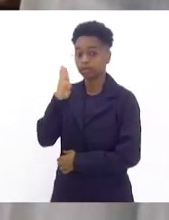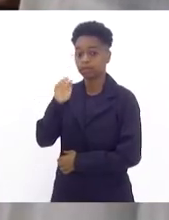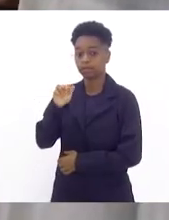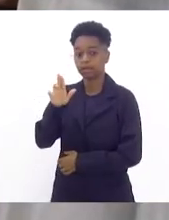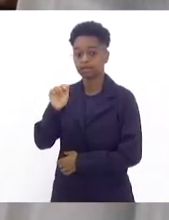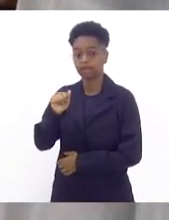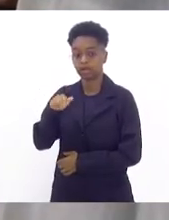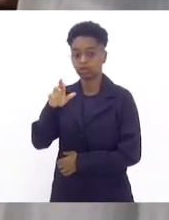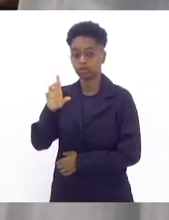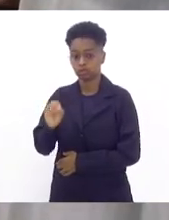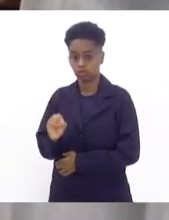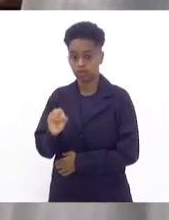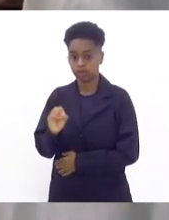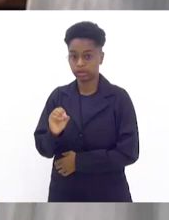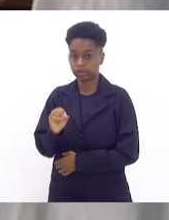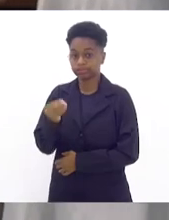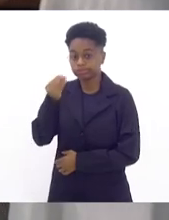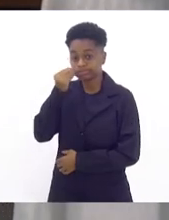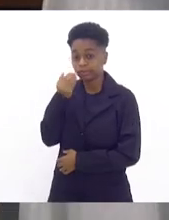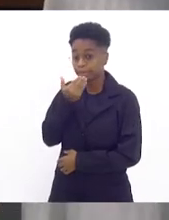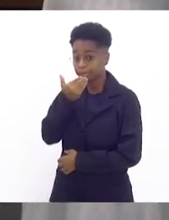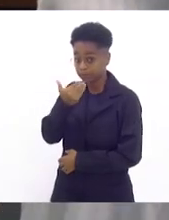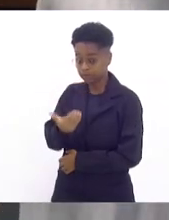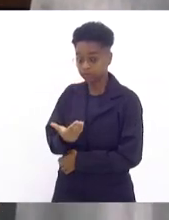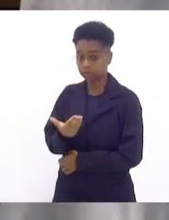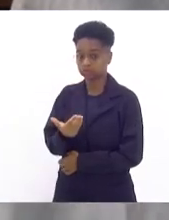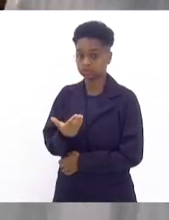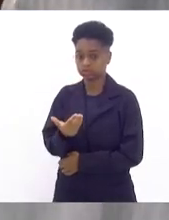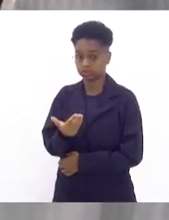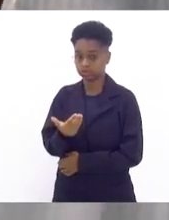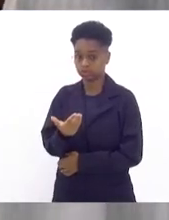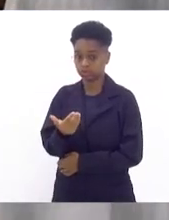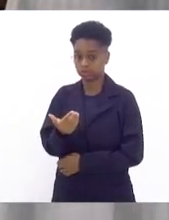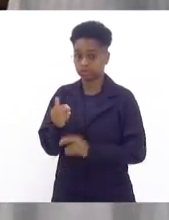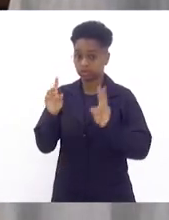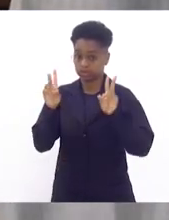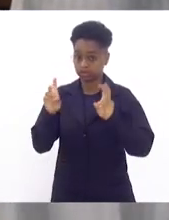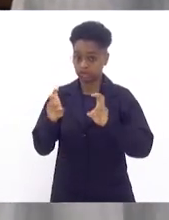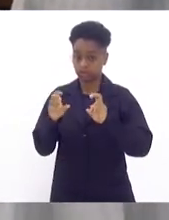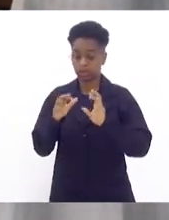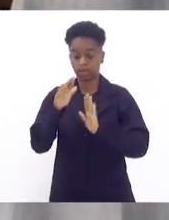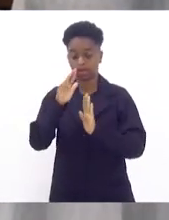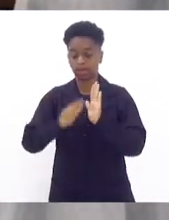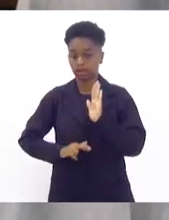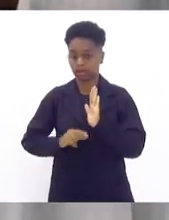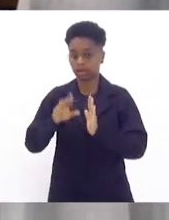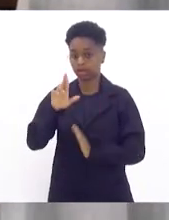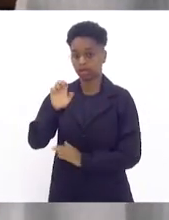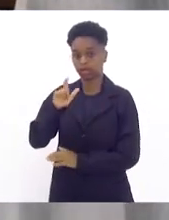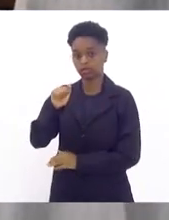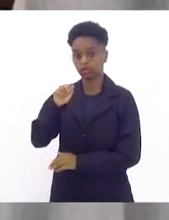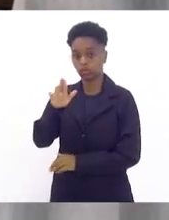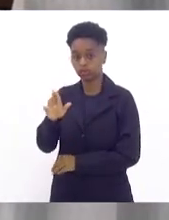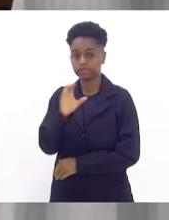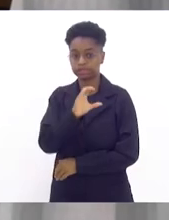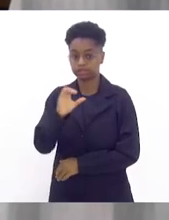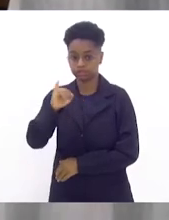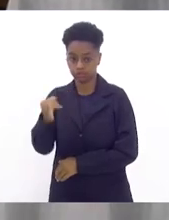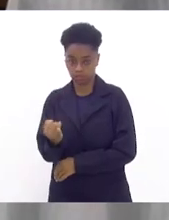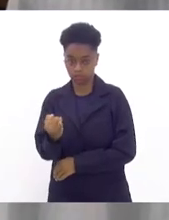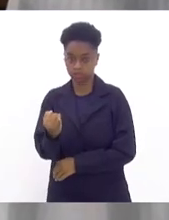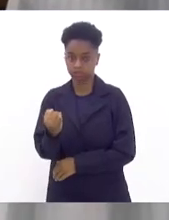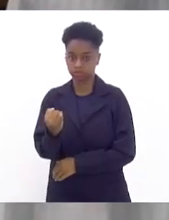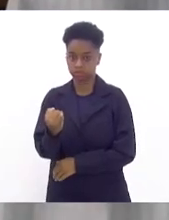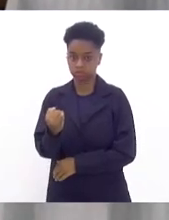de interceder. Sim. Em relação ao relator da CCJ, no